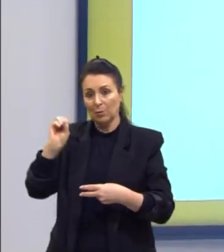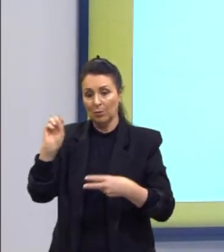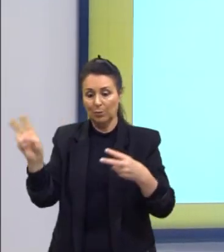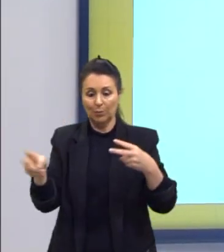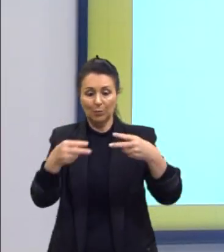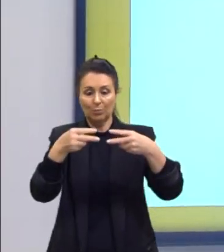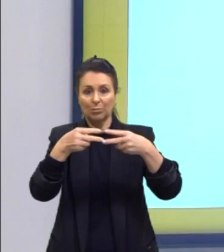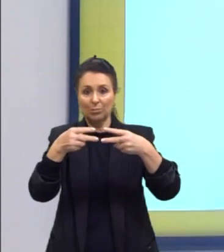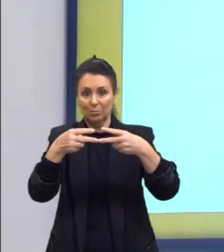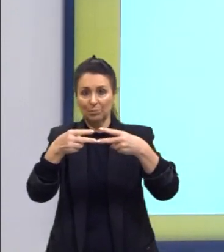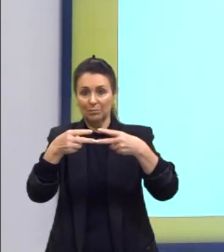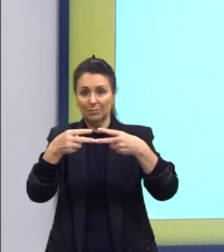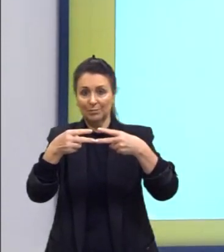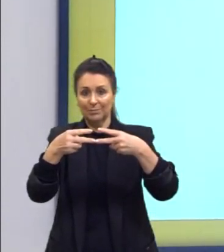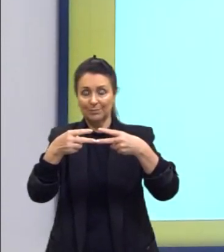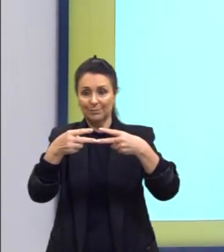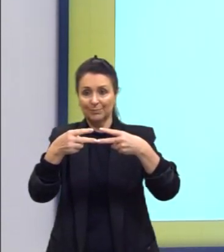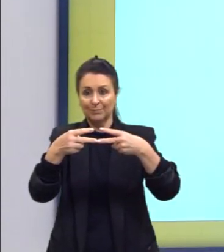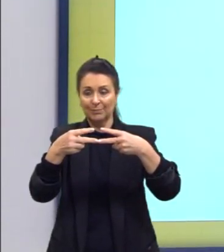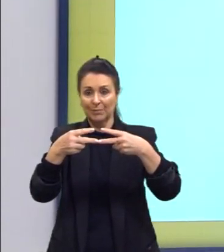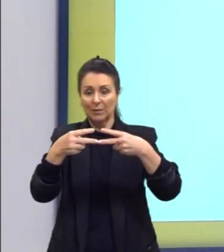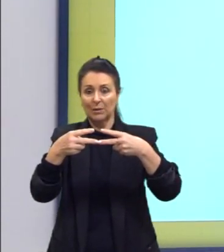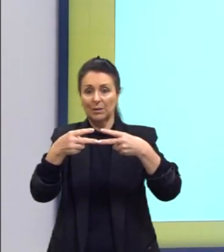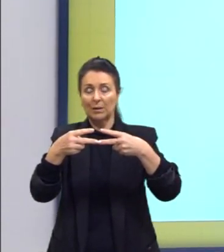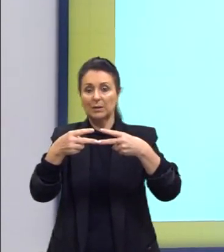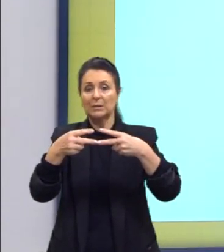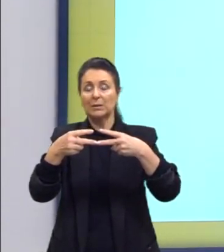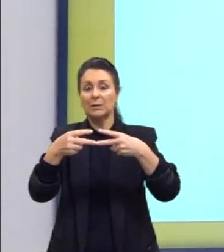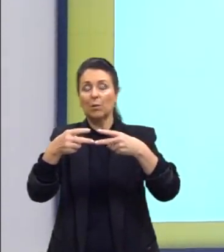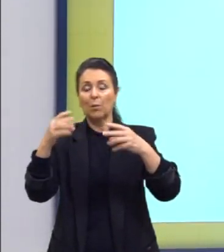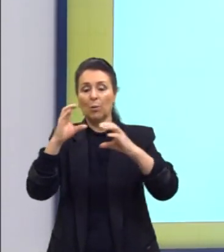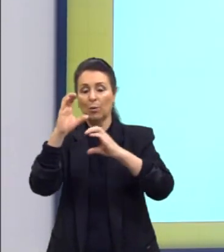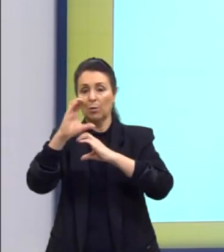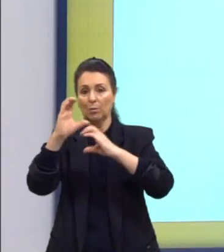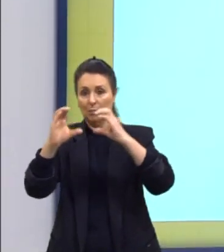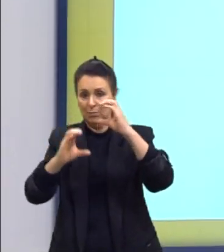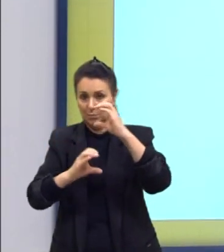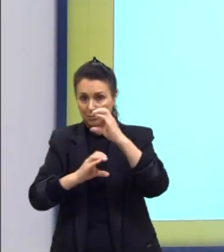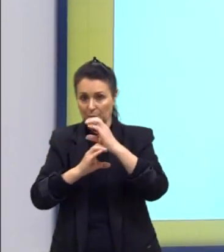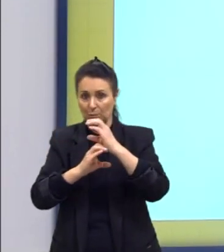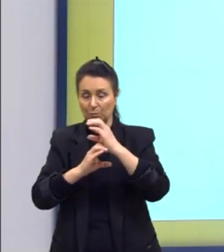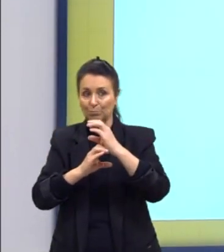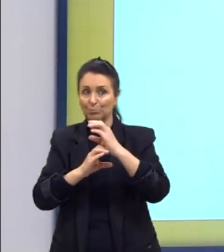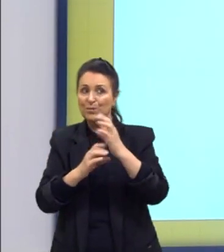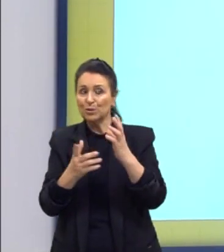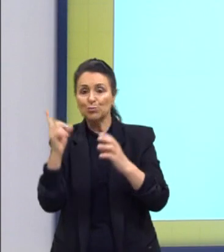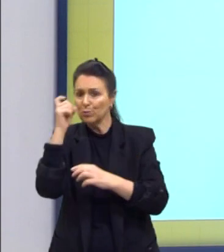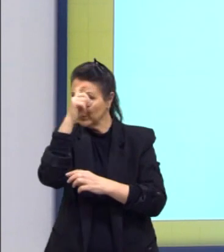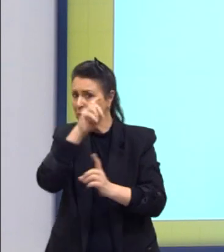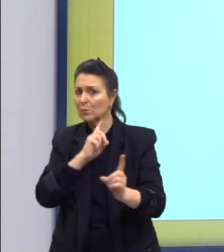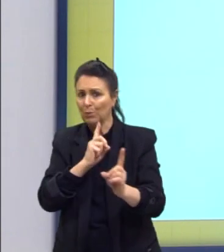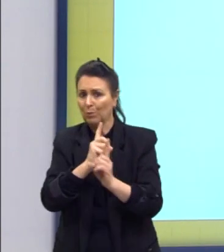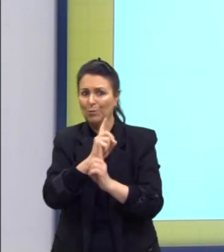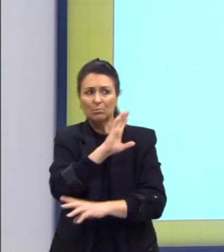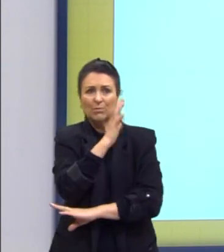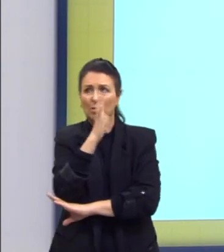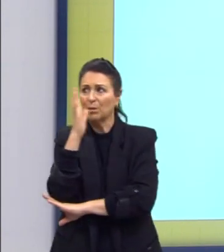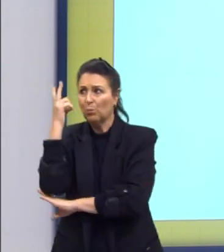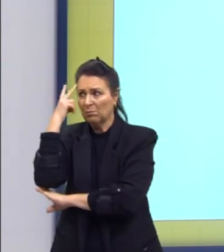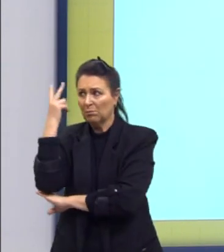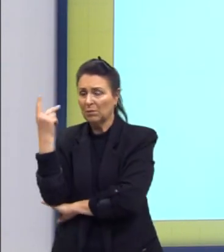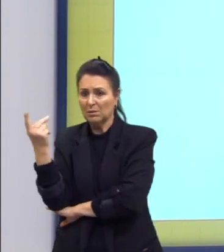dupla para ser um aos Elo são compostos que são raros de encontrar na natureza né E são